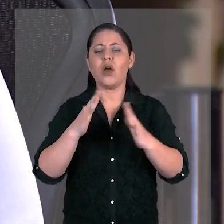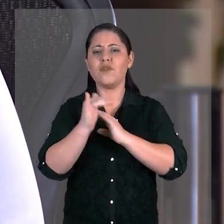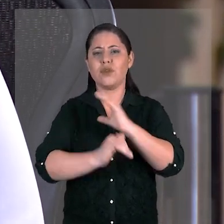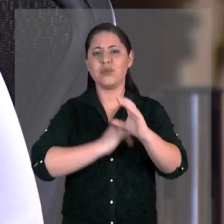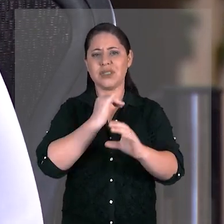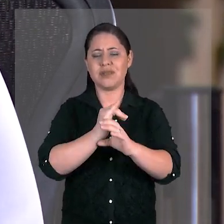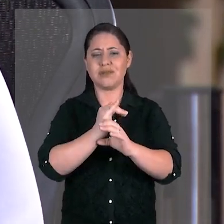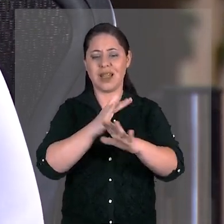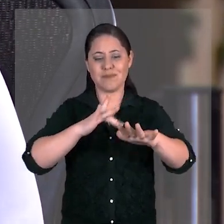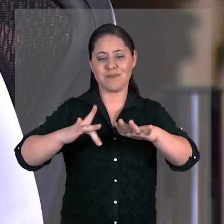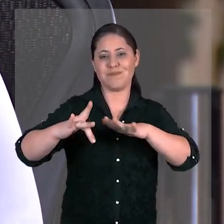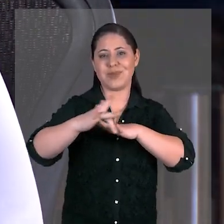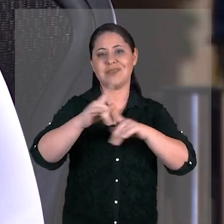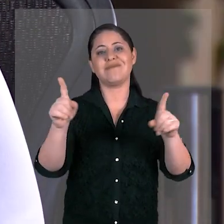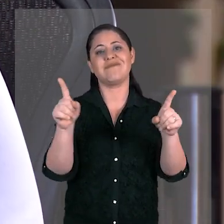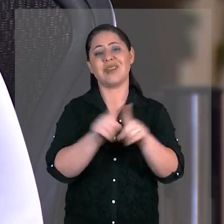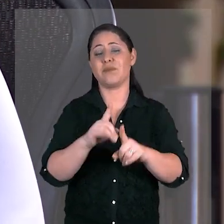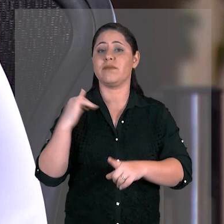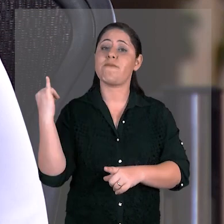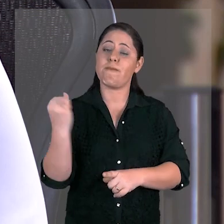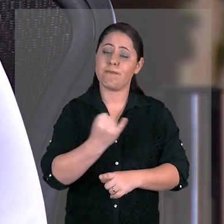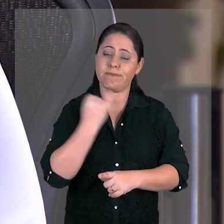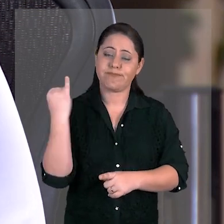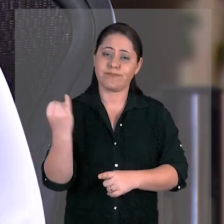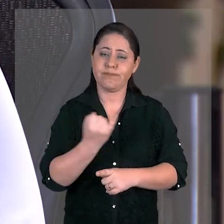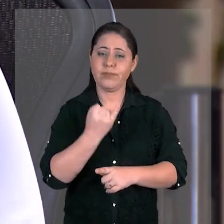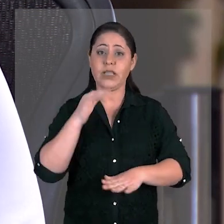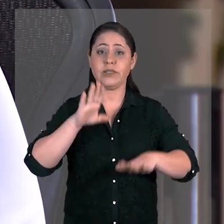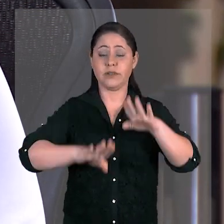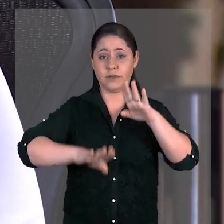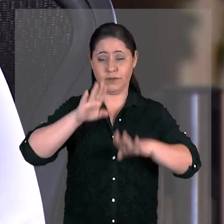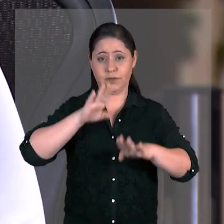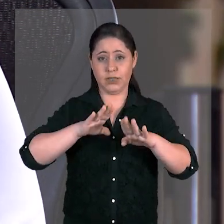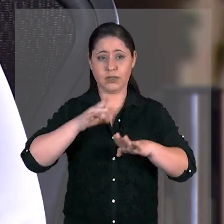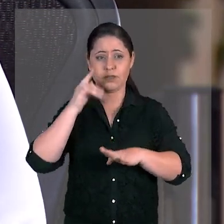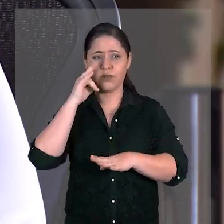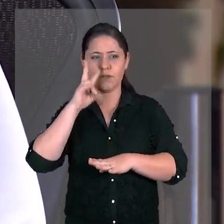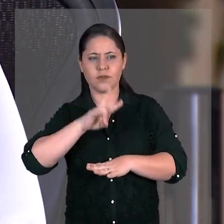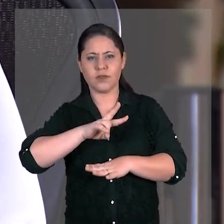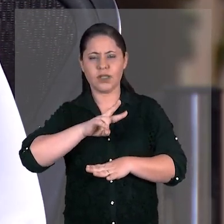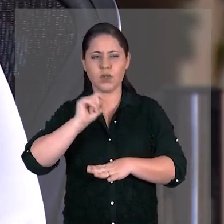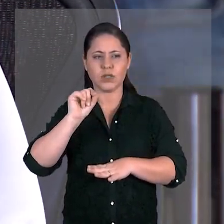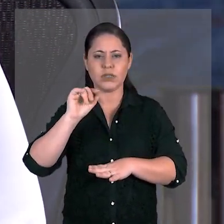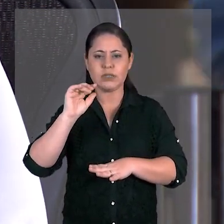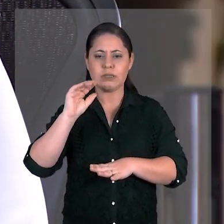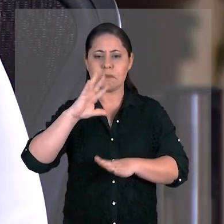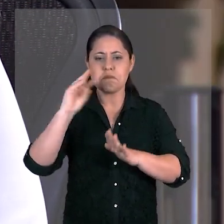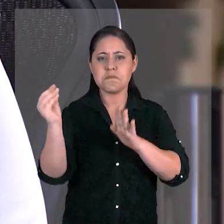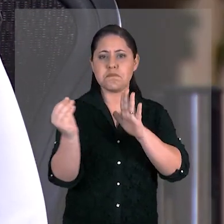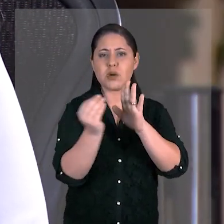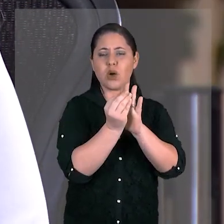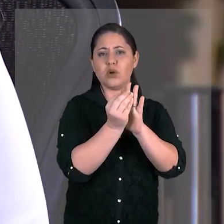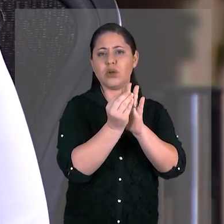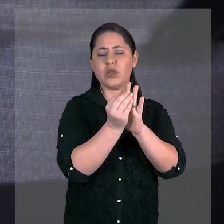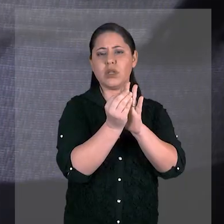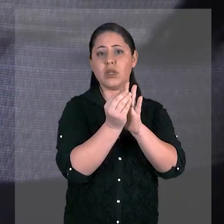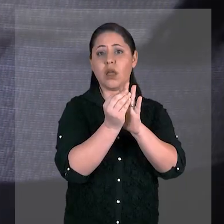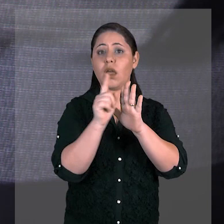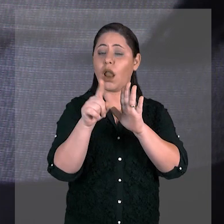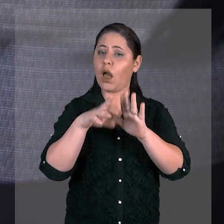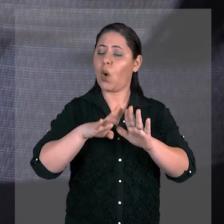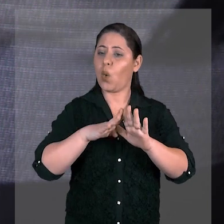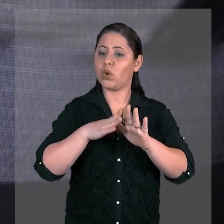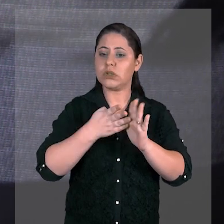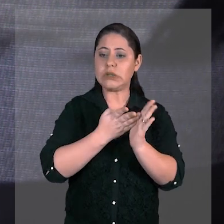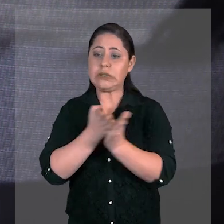redes sociais, isso é muito importante. Às vezes a gente vê situações de colocar ali... isso já vai para um